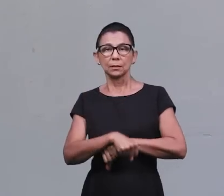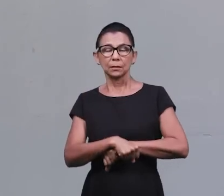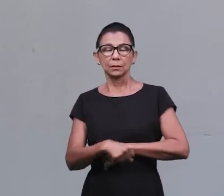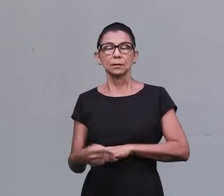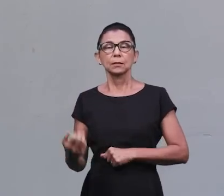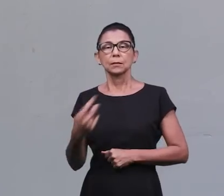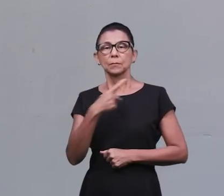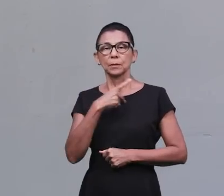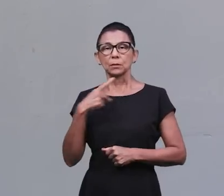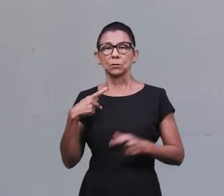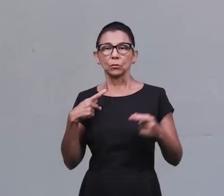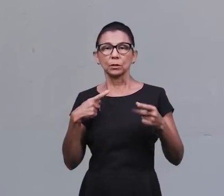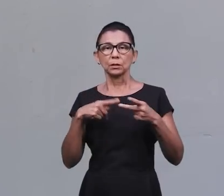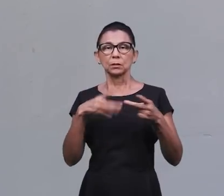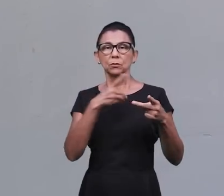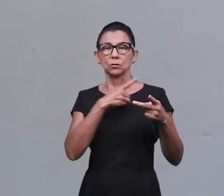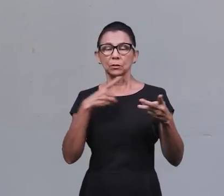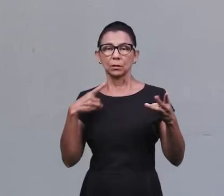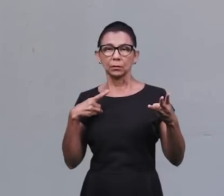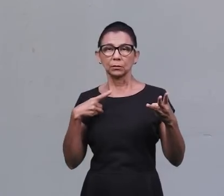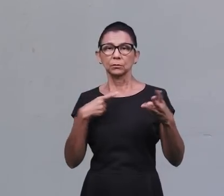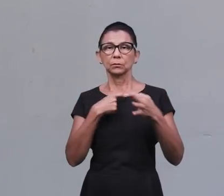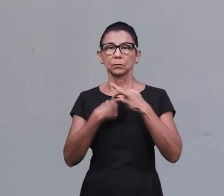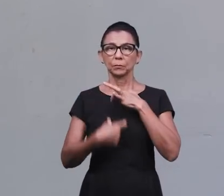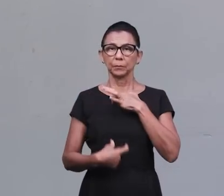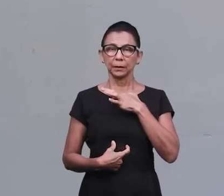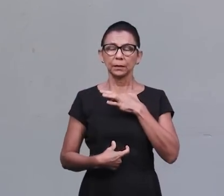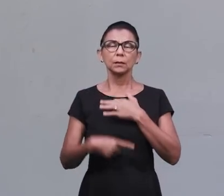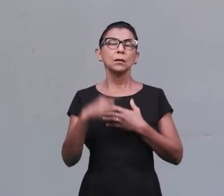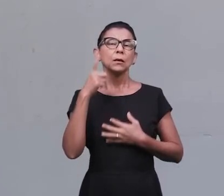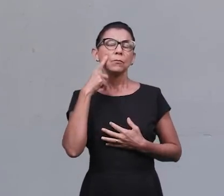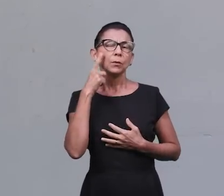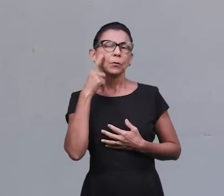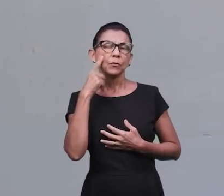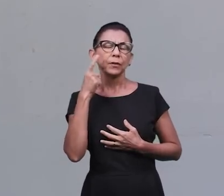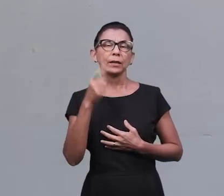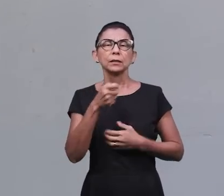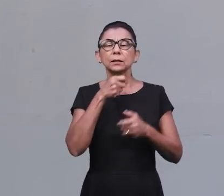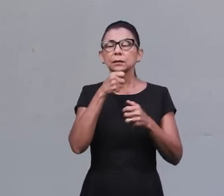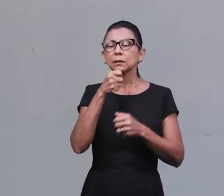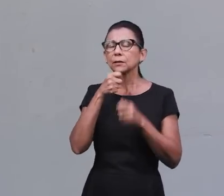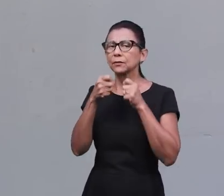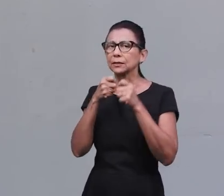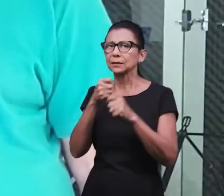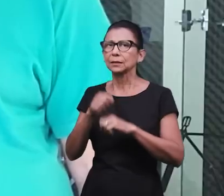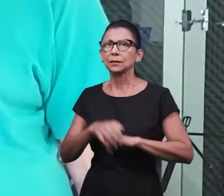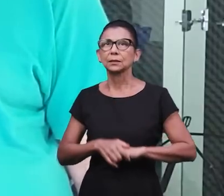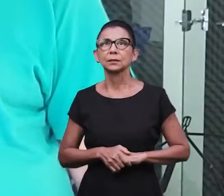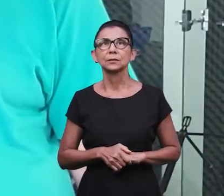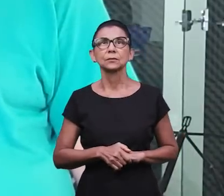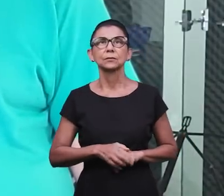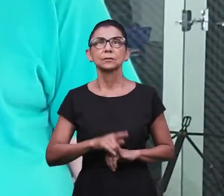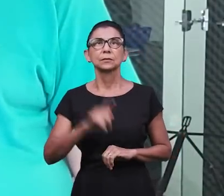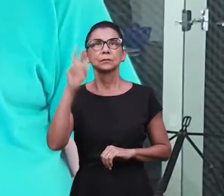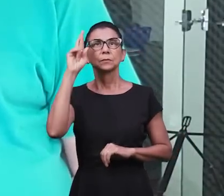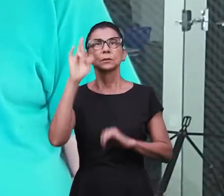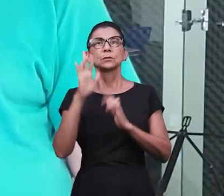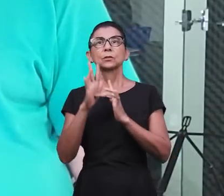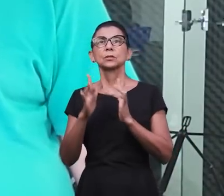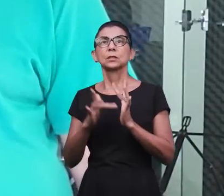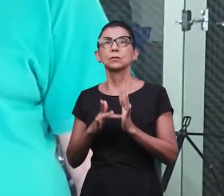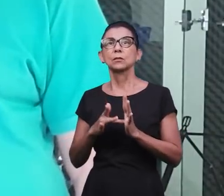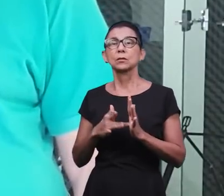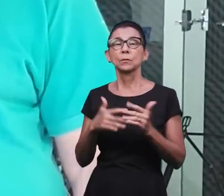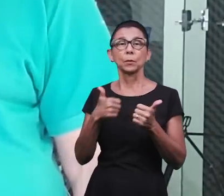pastores, diáconos e obreiros. Vamos ouvir algumas entrevistas que fizemos ali com os irmãos. A paz do Senhor Jesus, nós estamos